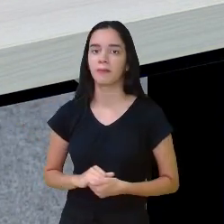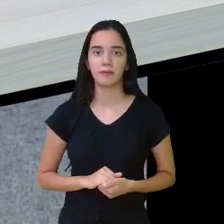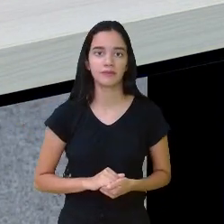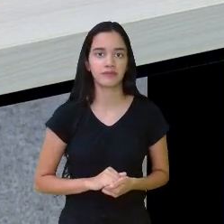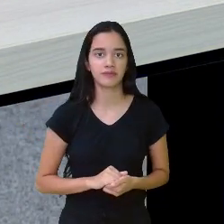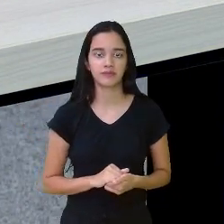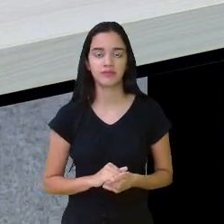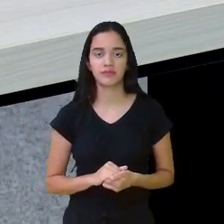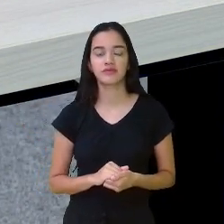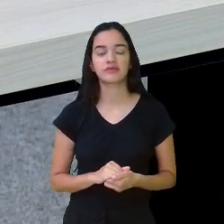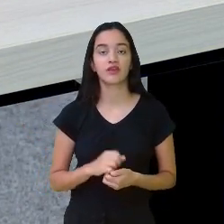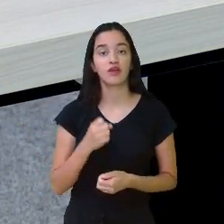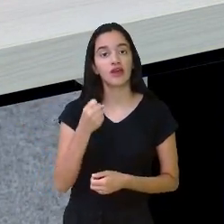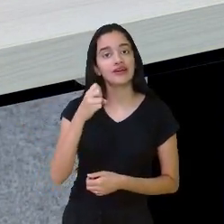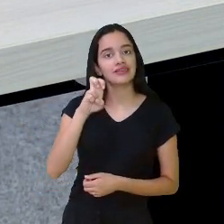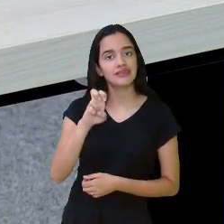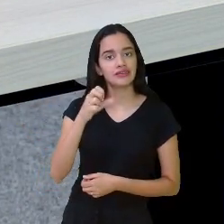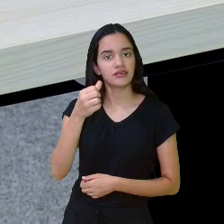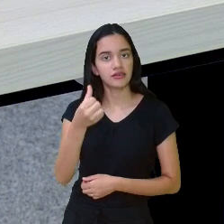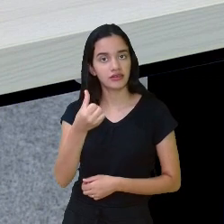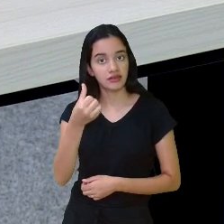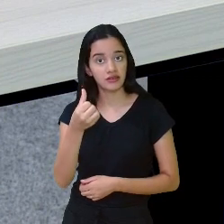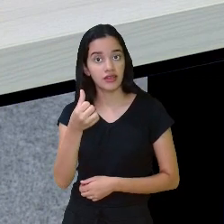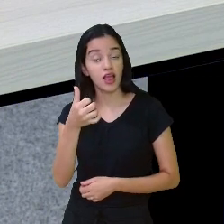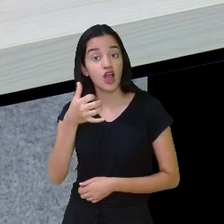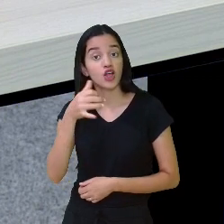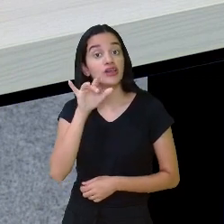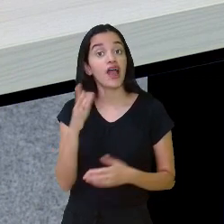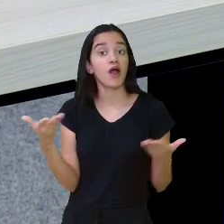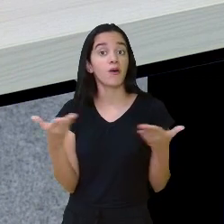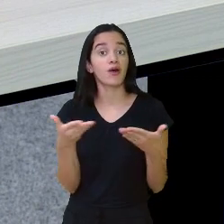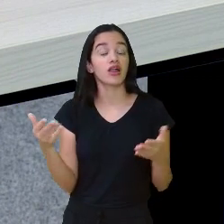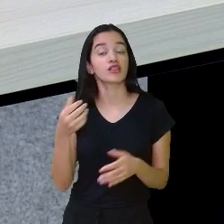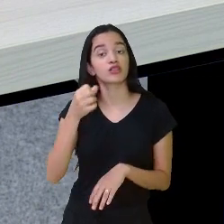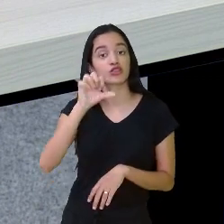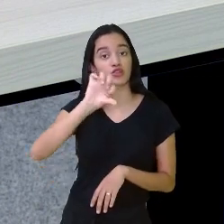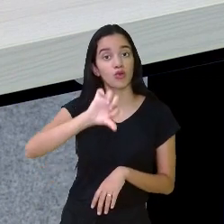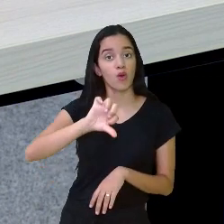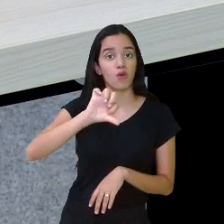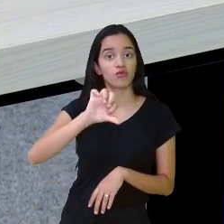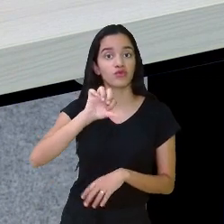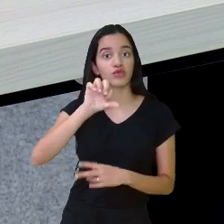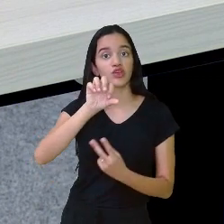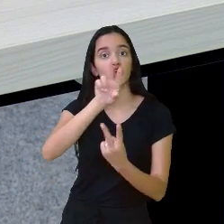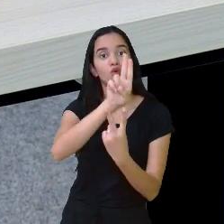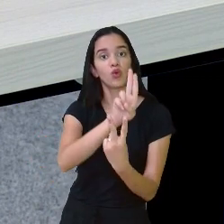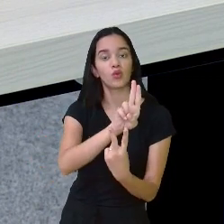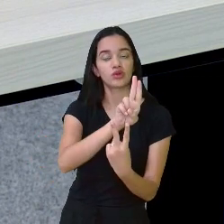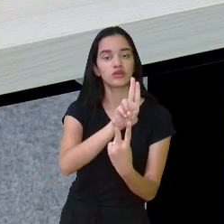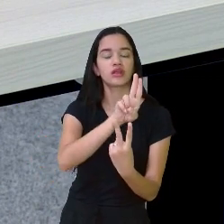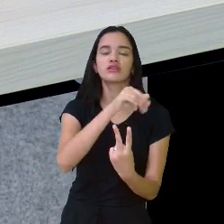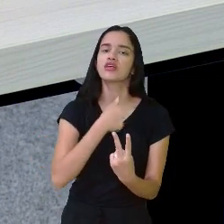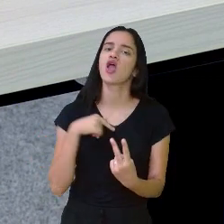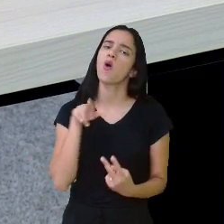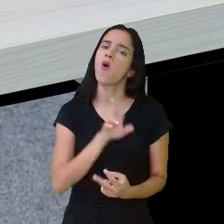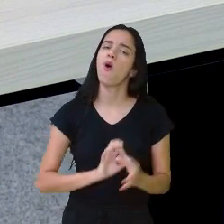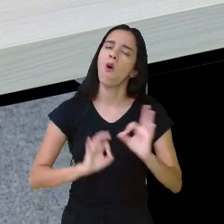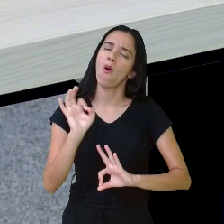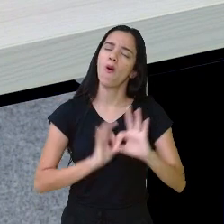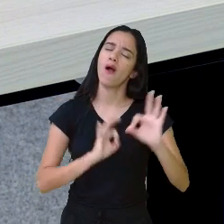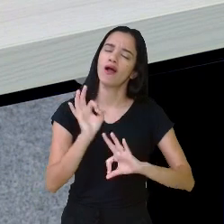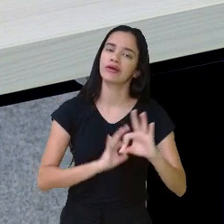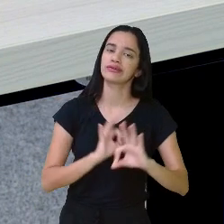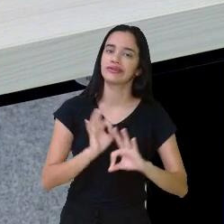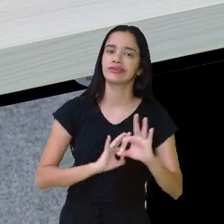4, 5 e 9 unidades. Eu até coloquei aqui bem arrumadinho, vou ajeitar de novo que eu já